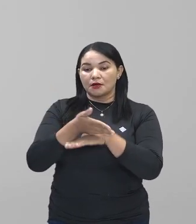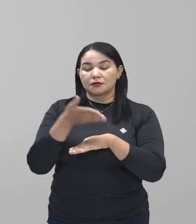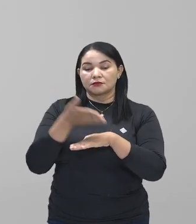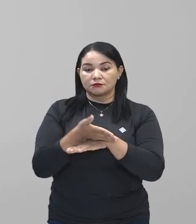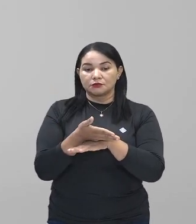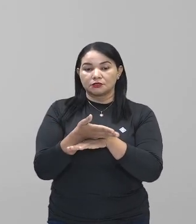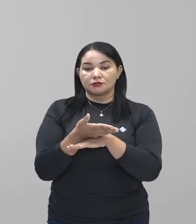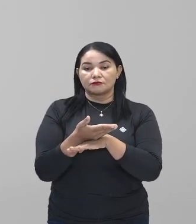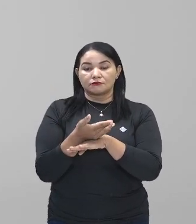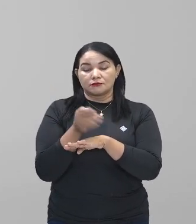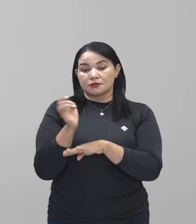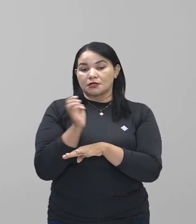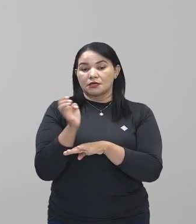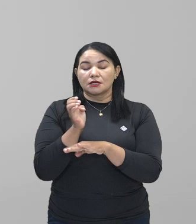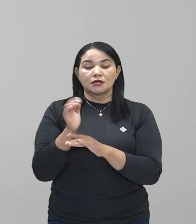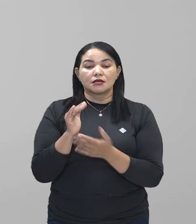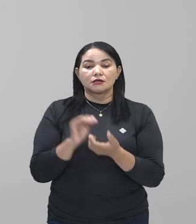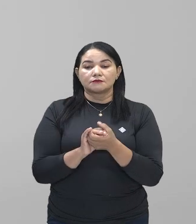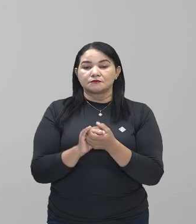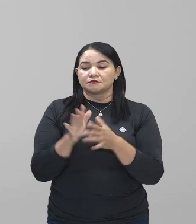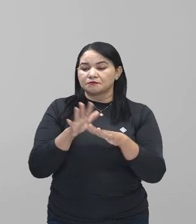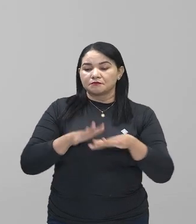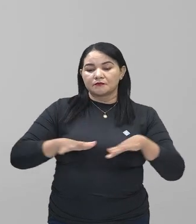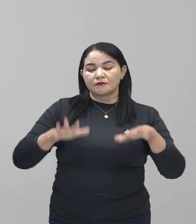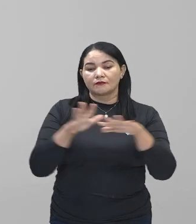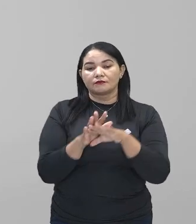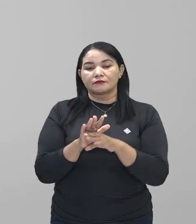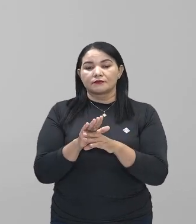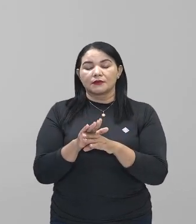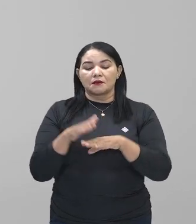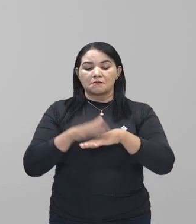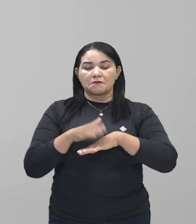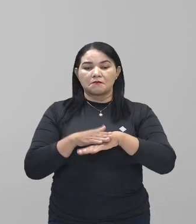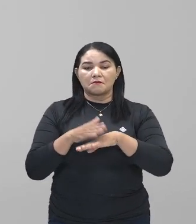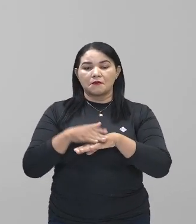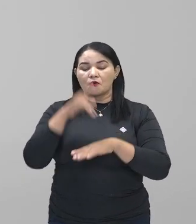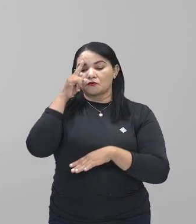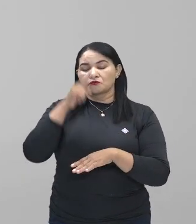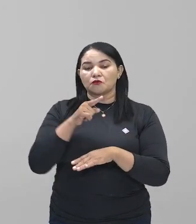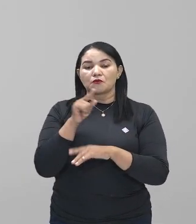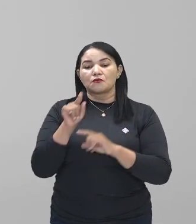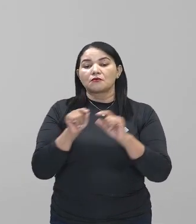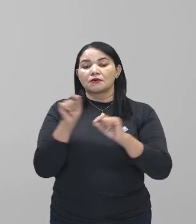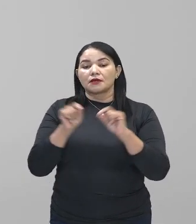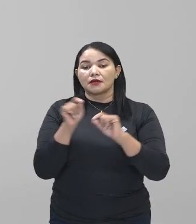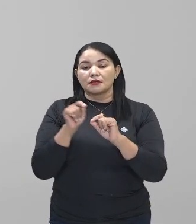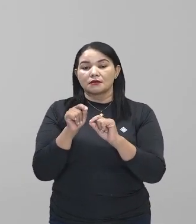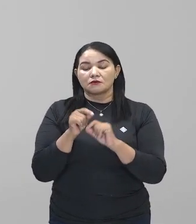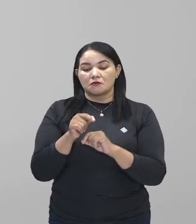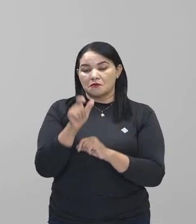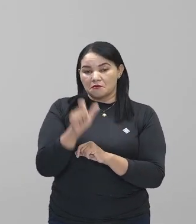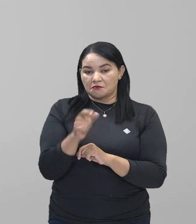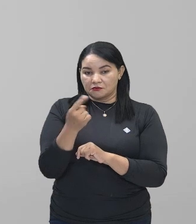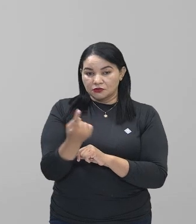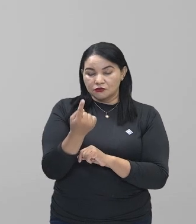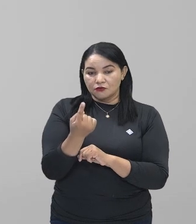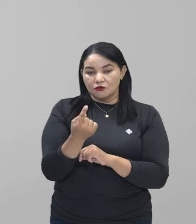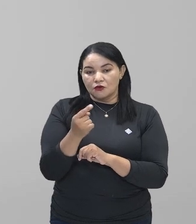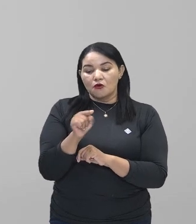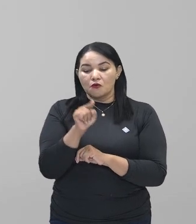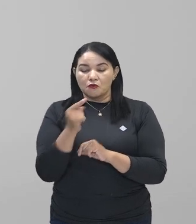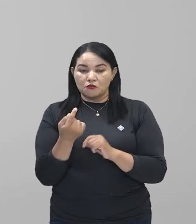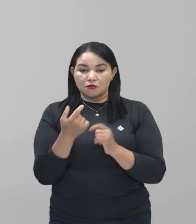riqueza coletiva. Quem é dono da riqueza do Brasil? Não é uma pessoa, não é um político, não é um